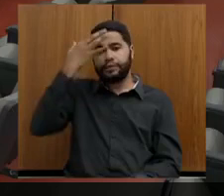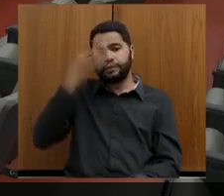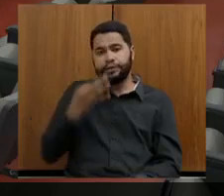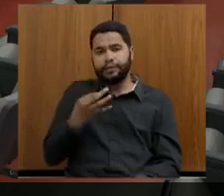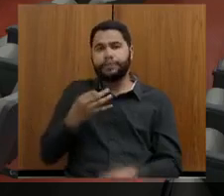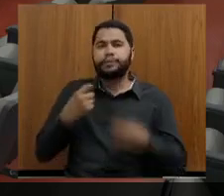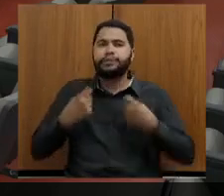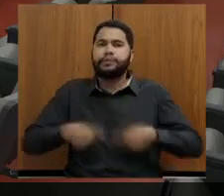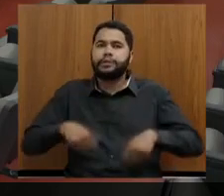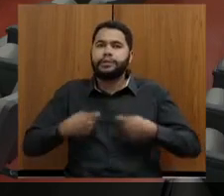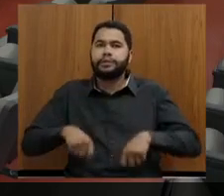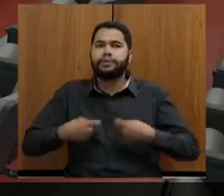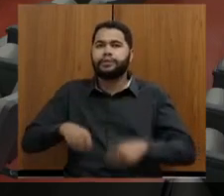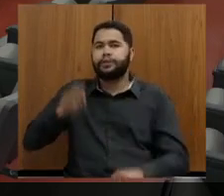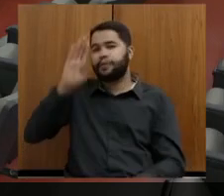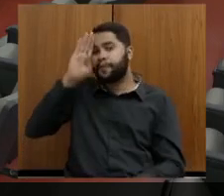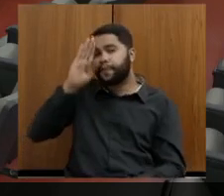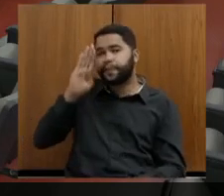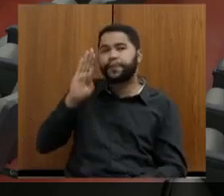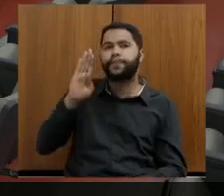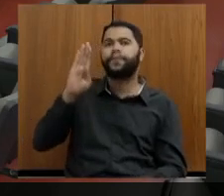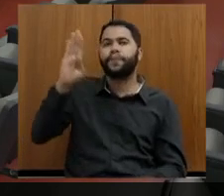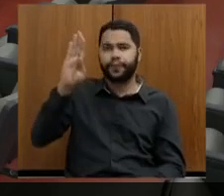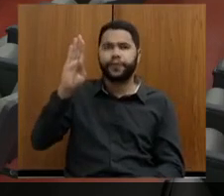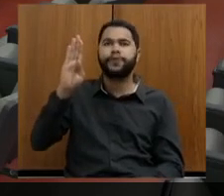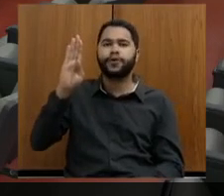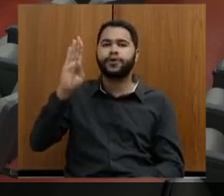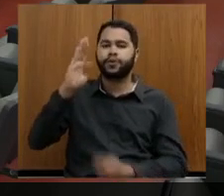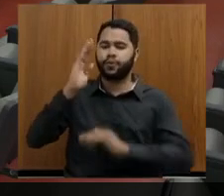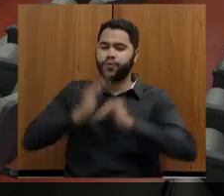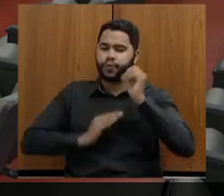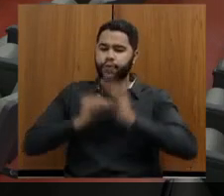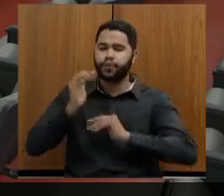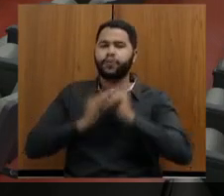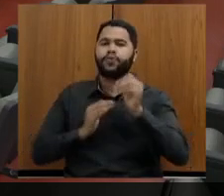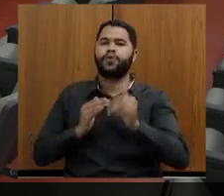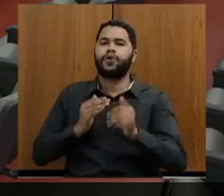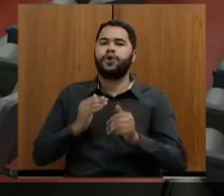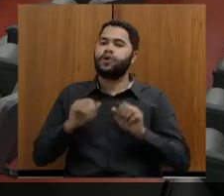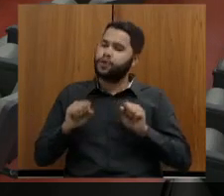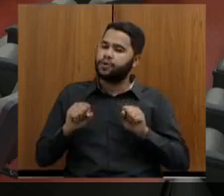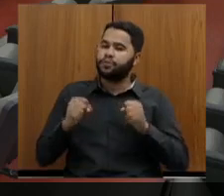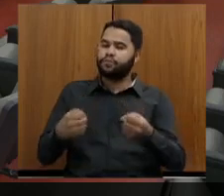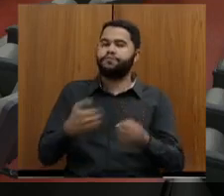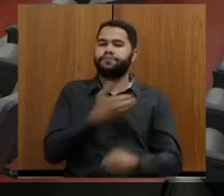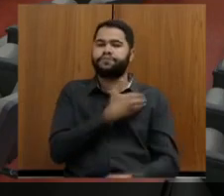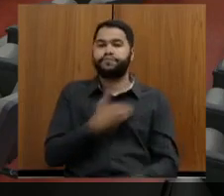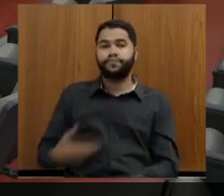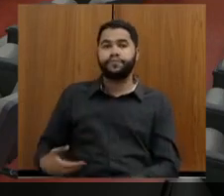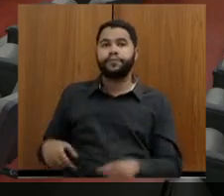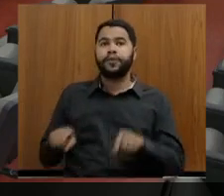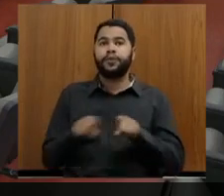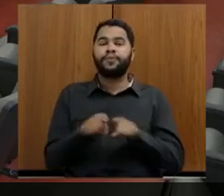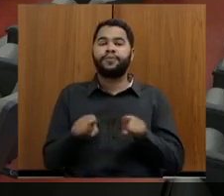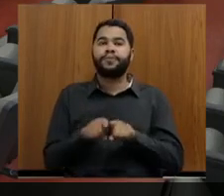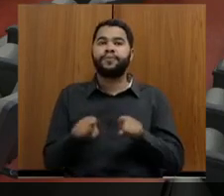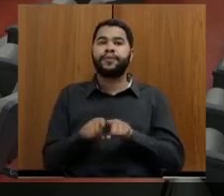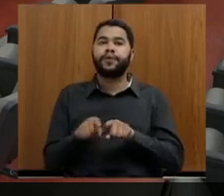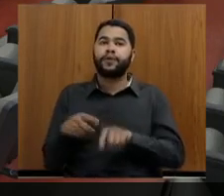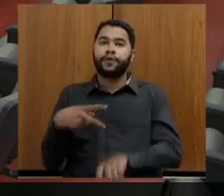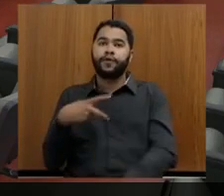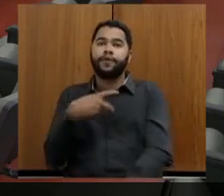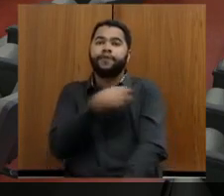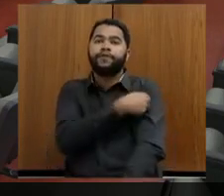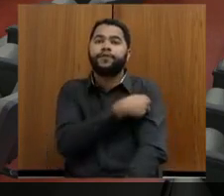a necessidade de priorizar estes profissionais de segurança pública e nós tivemos então a